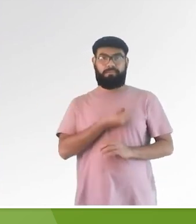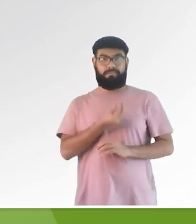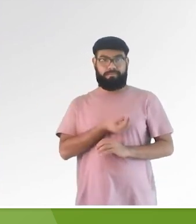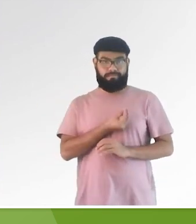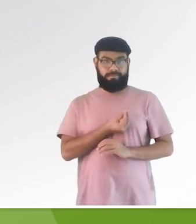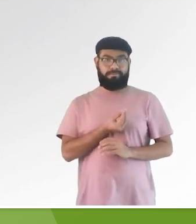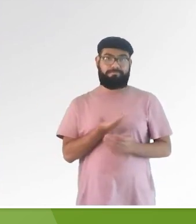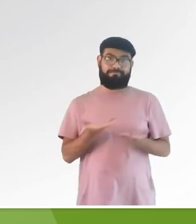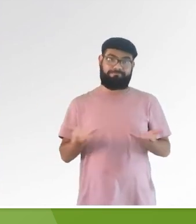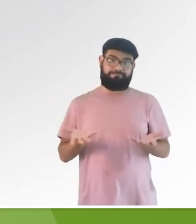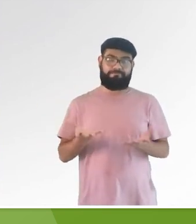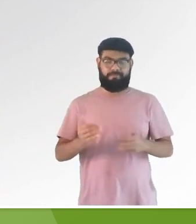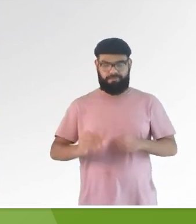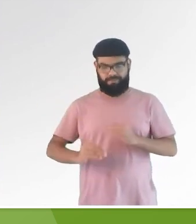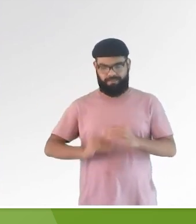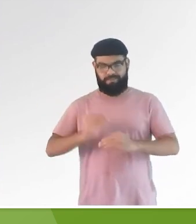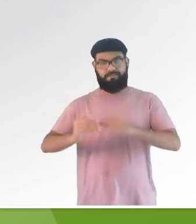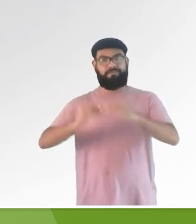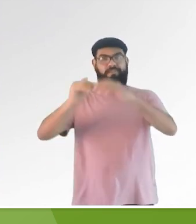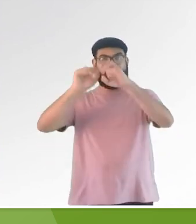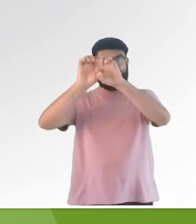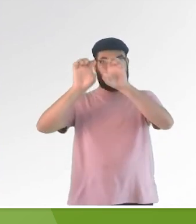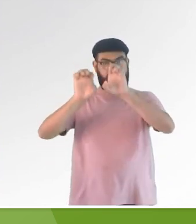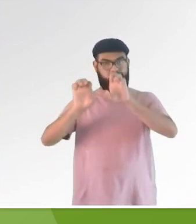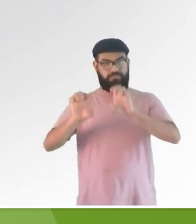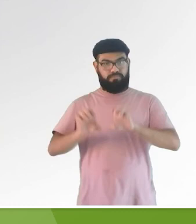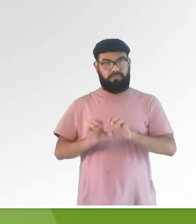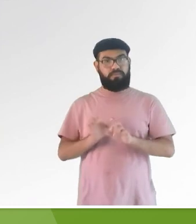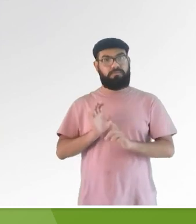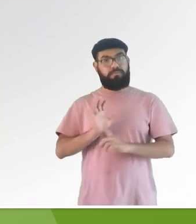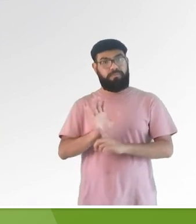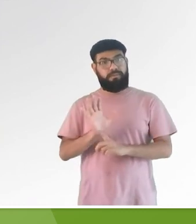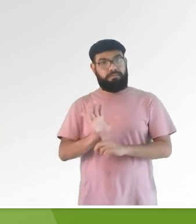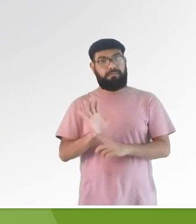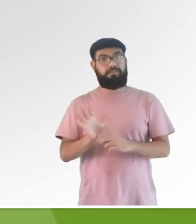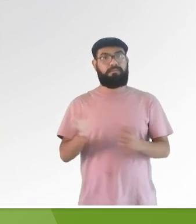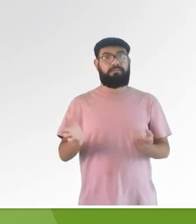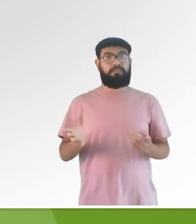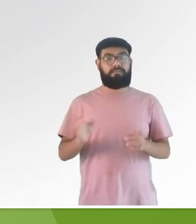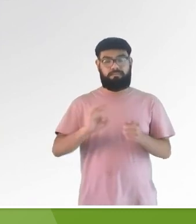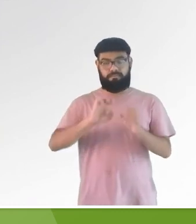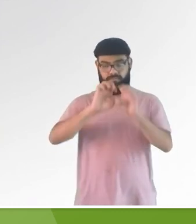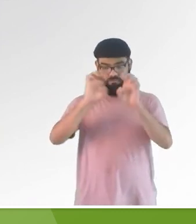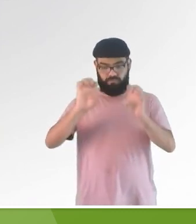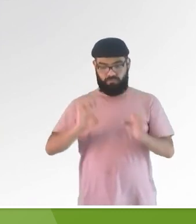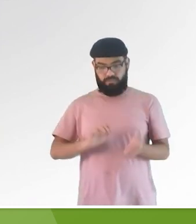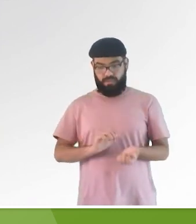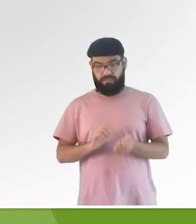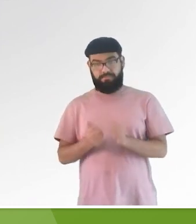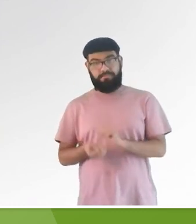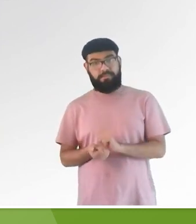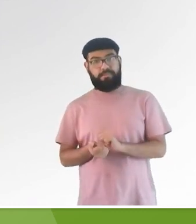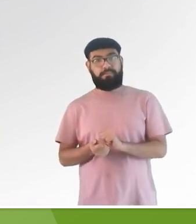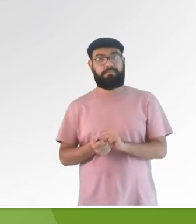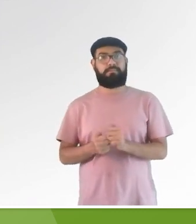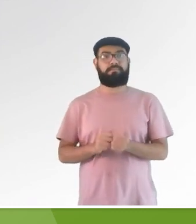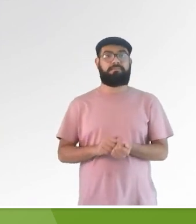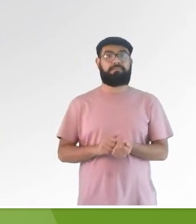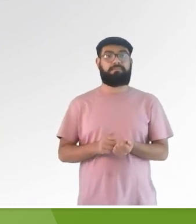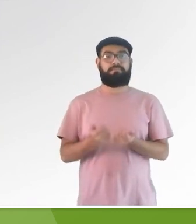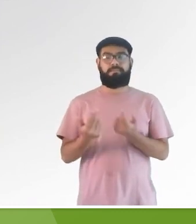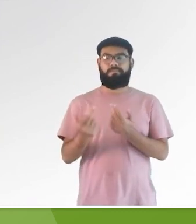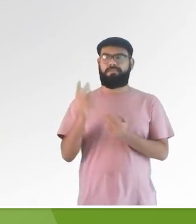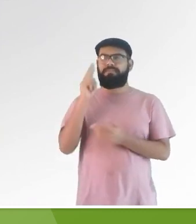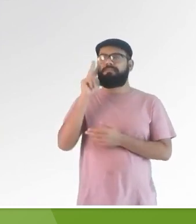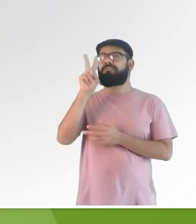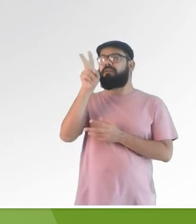essas estruturas, eles apresentam, na verdade, né, estruturas adaptadas conforme a gente consegue identificar. E